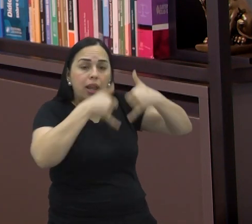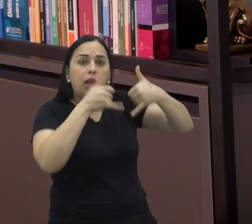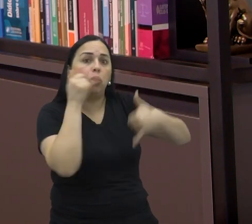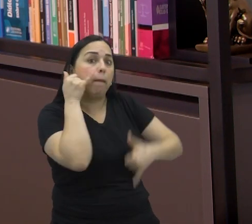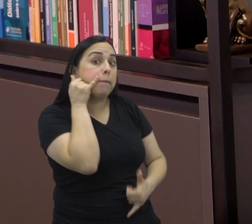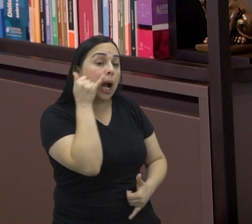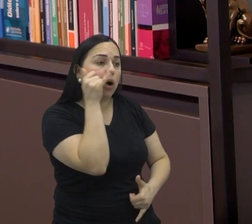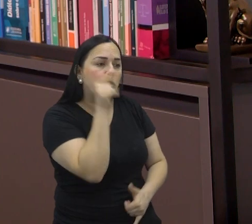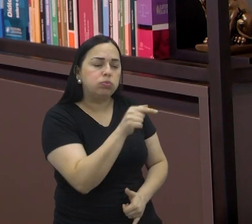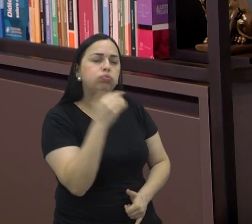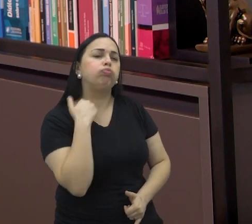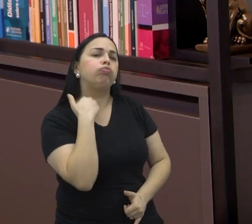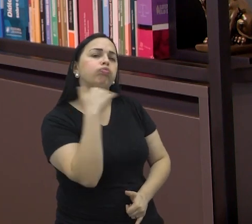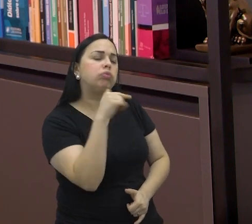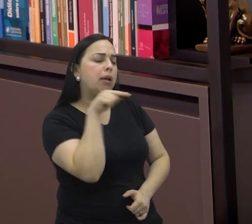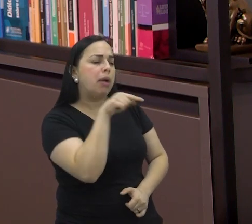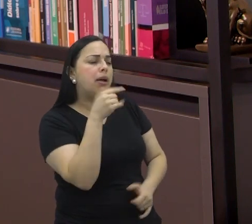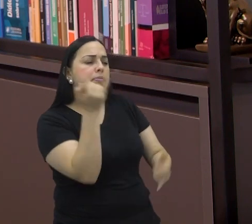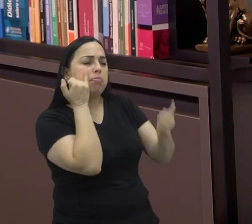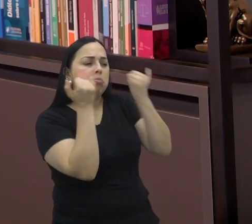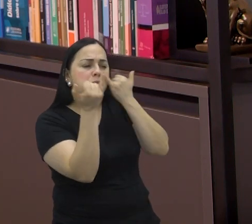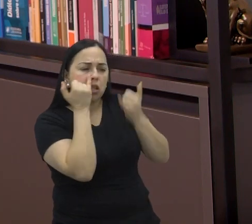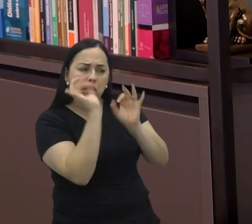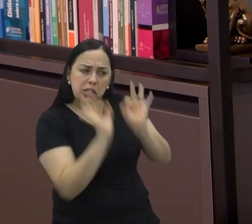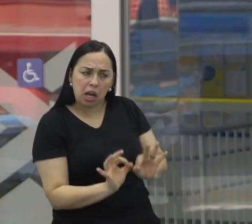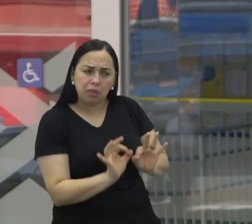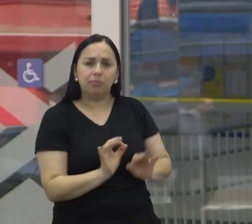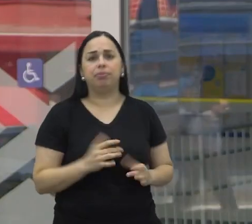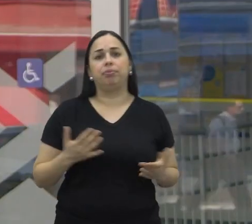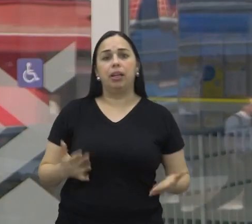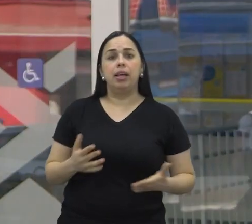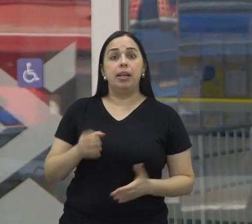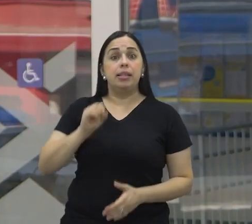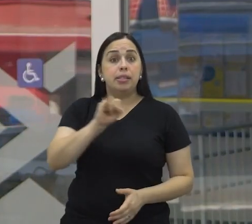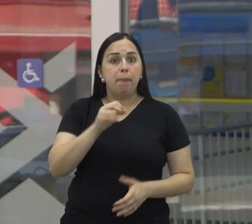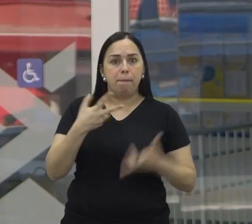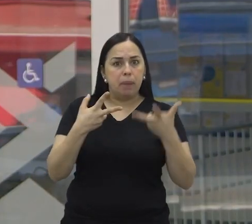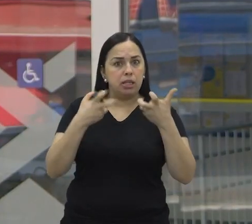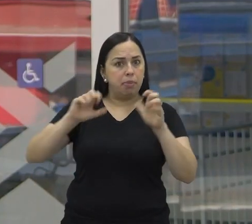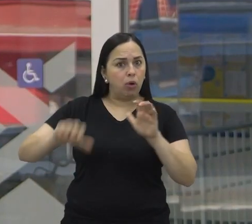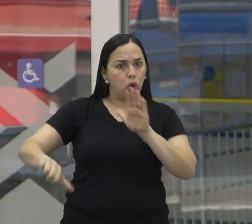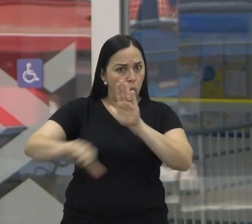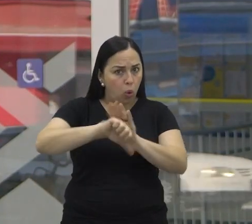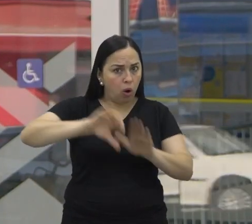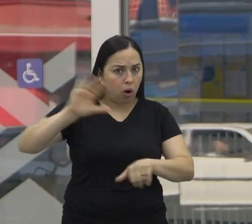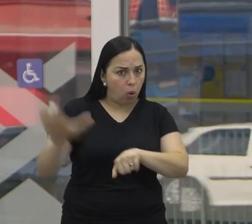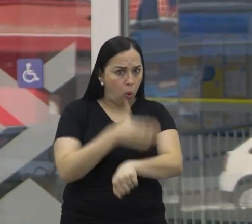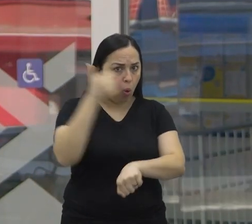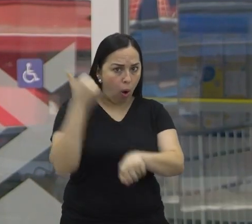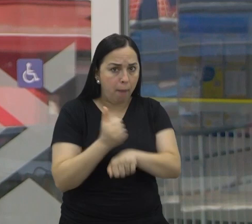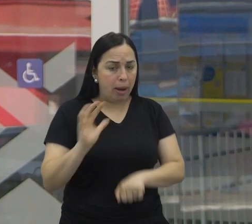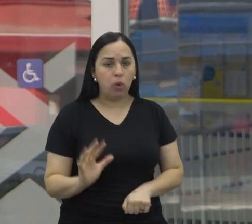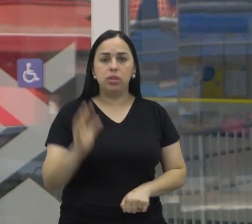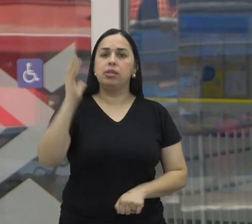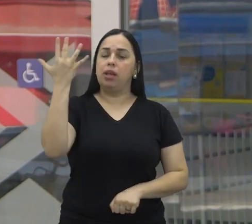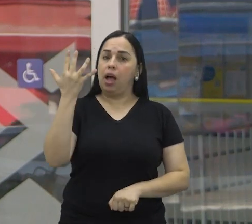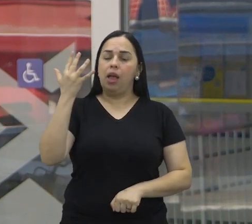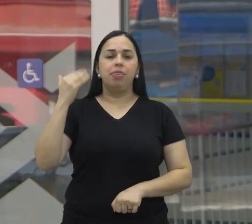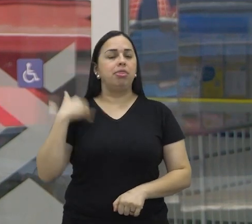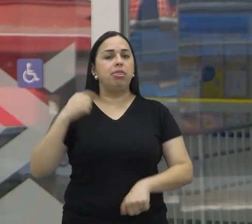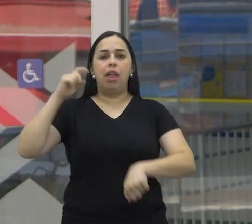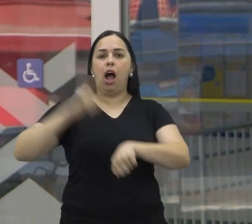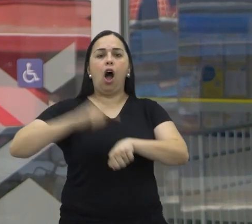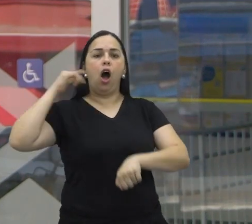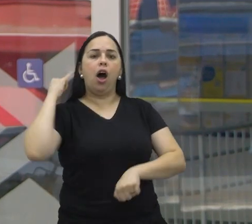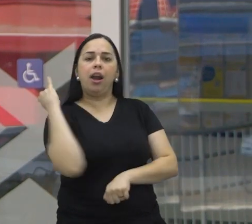para verificar a veracidade dessas informações. Ao perceber que foi vítima de um golpe, é fundamental agir rapidamente. Informe